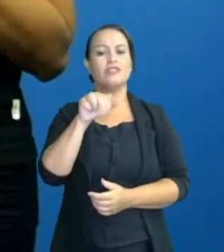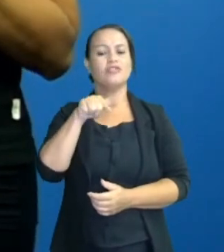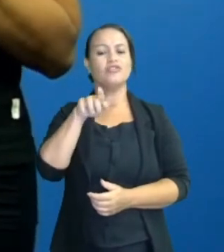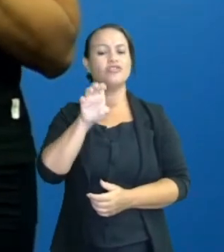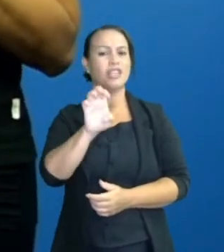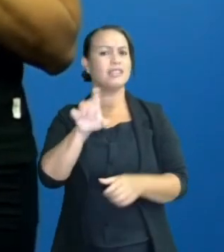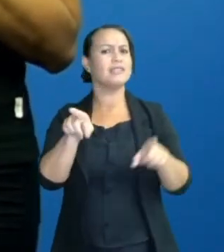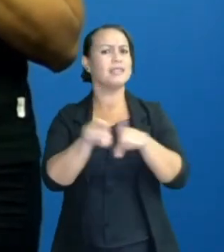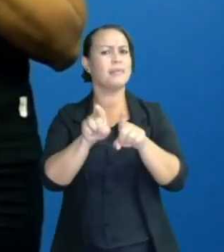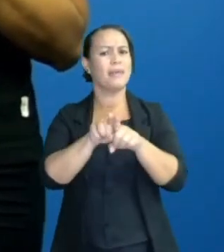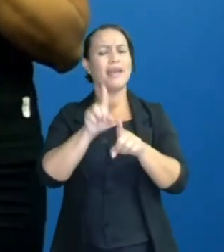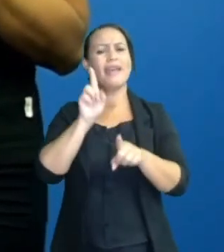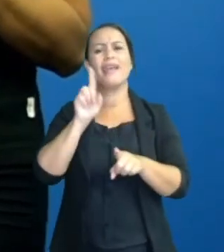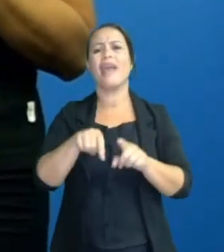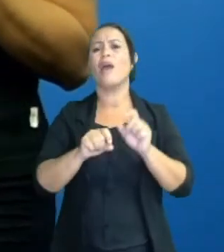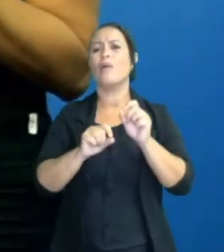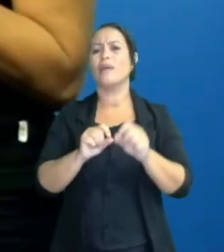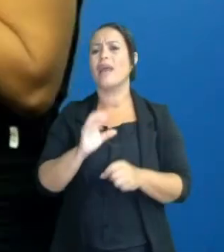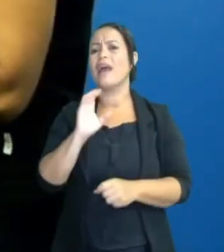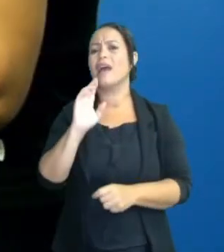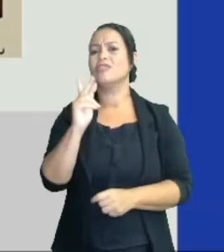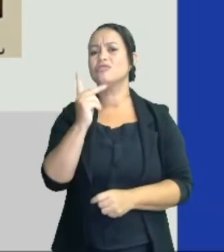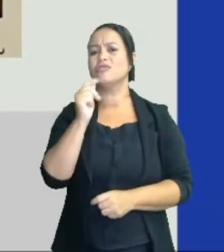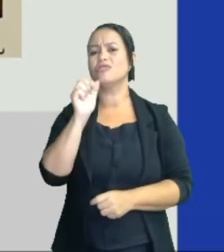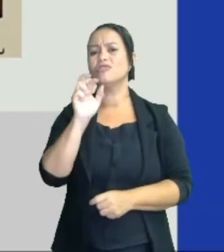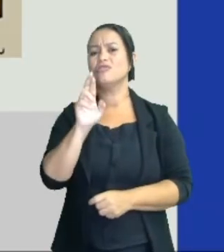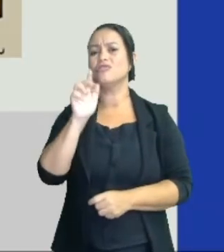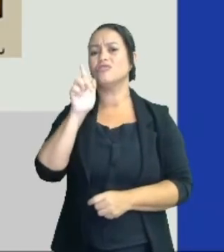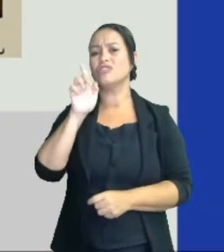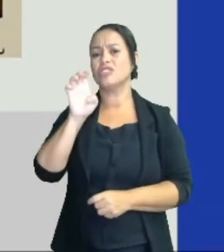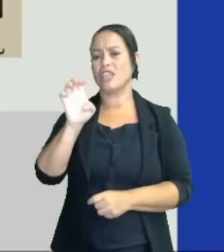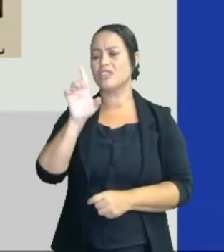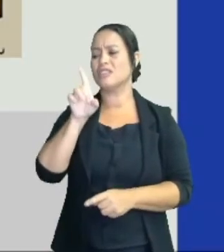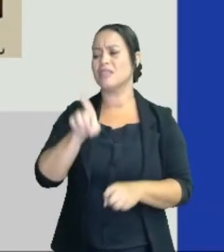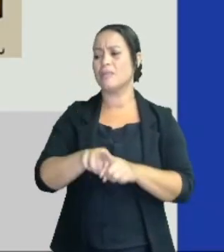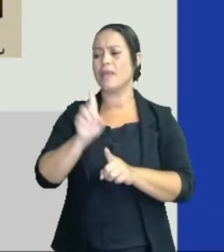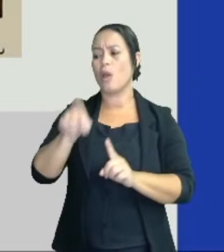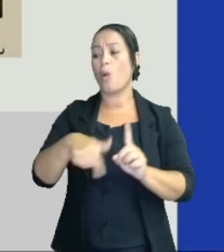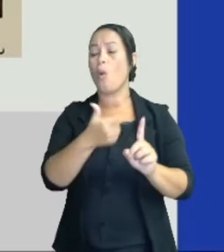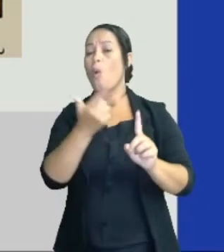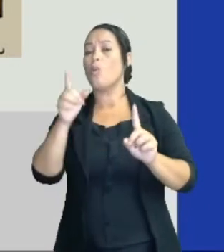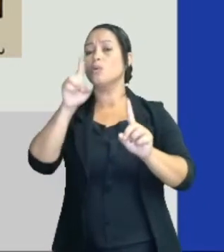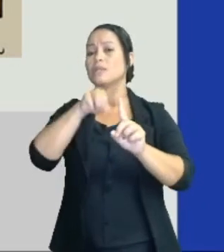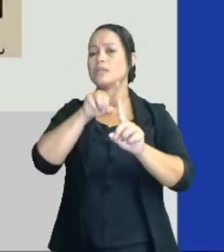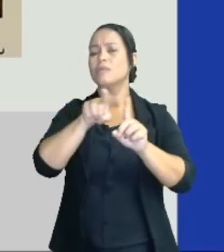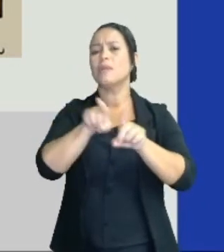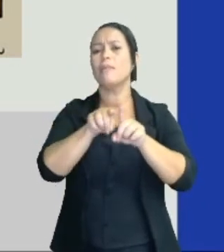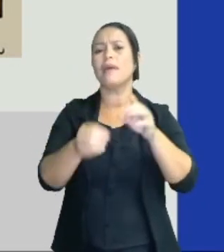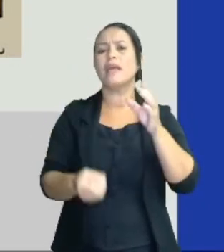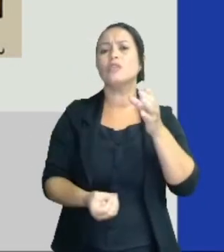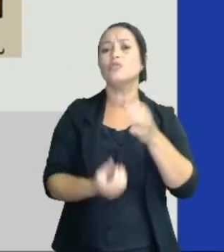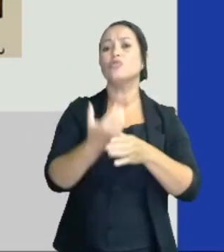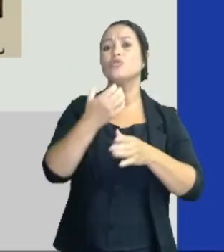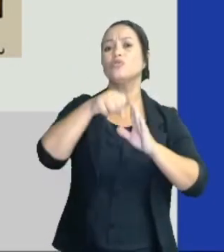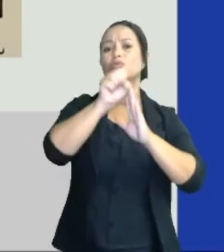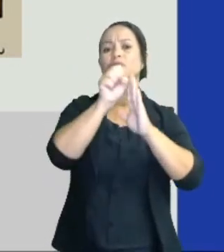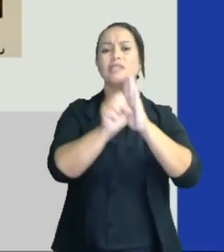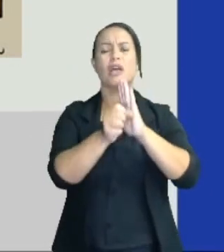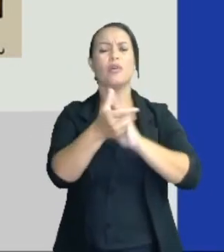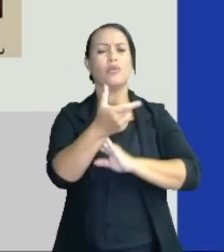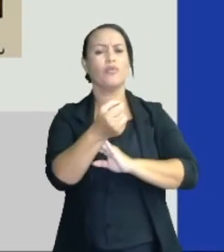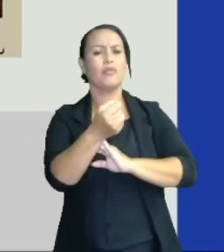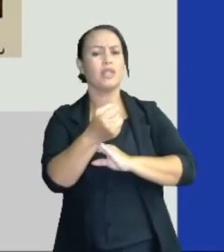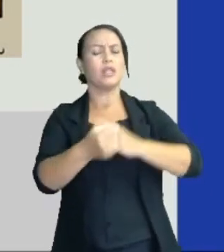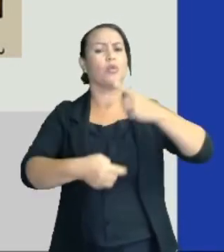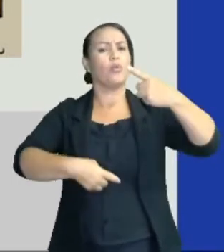charge também é um tipo de história em quadrinhos. E aí, a charge ela surgiu no século XX com o objetivo